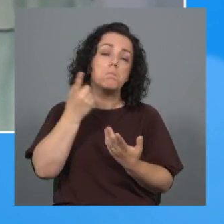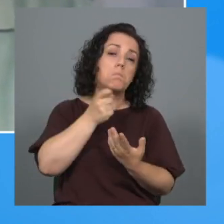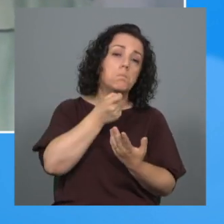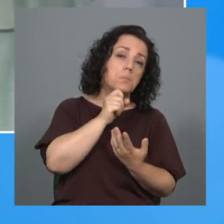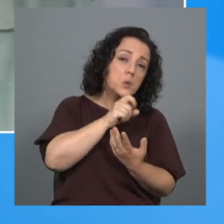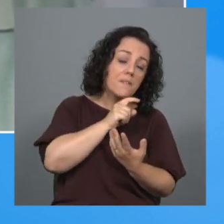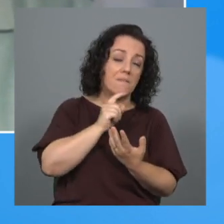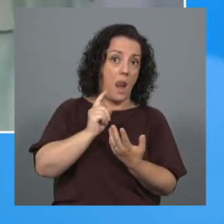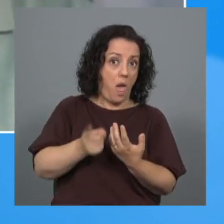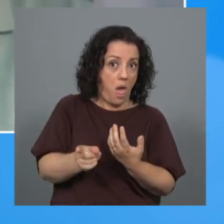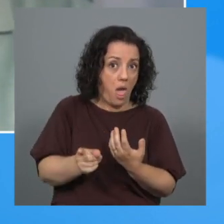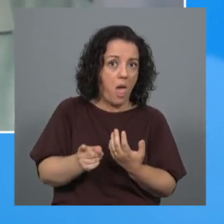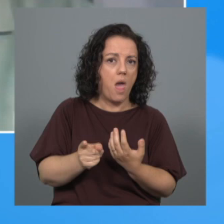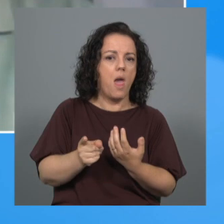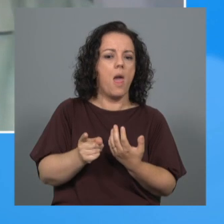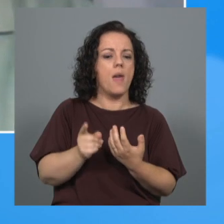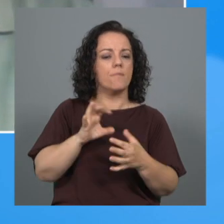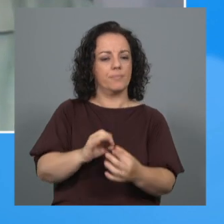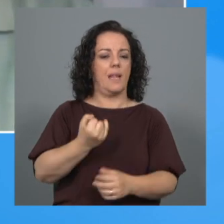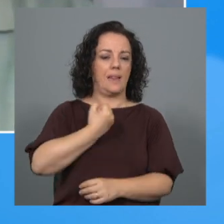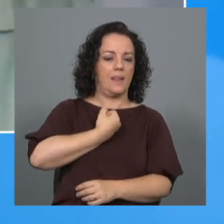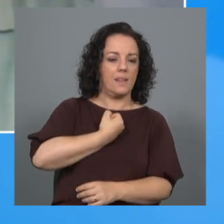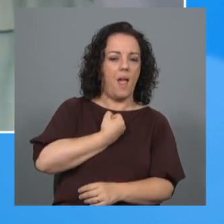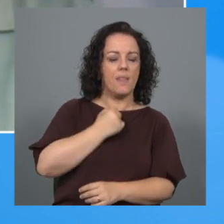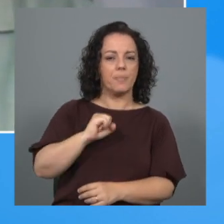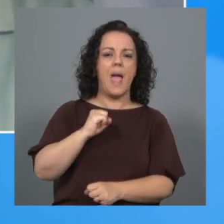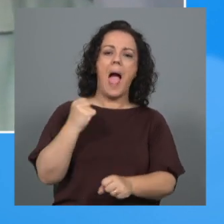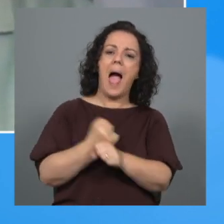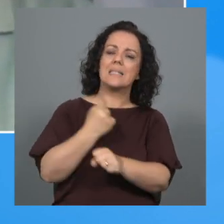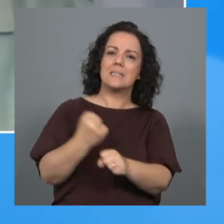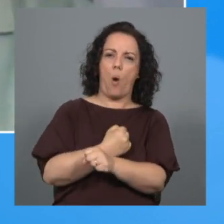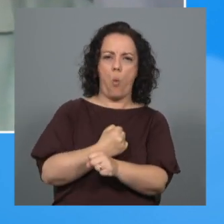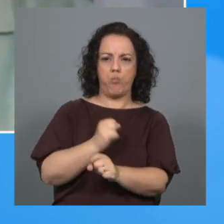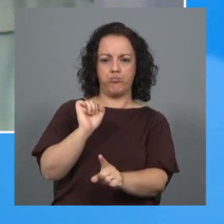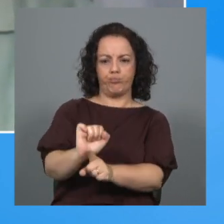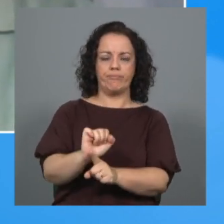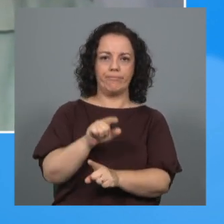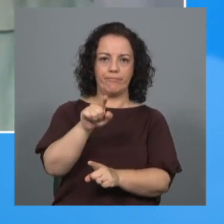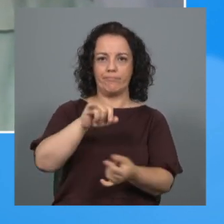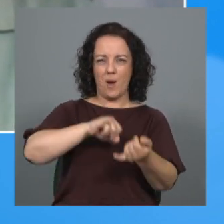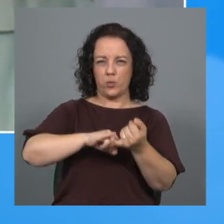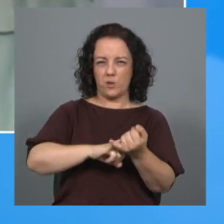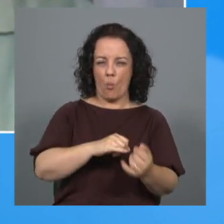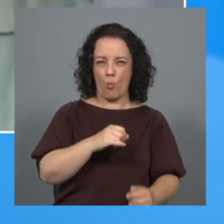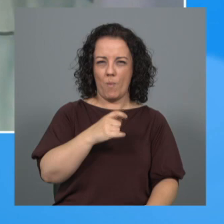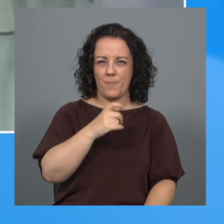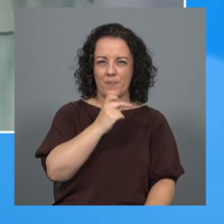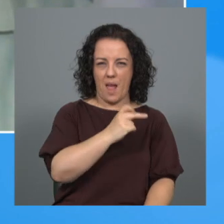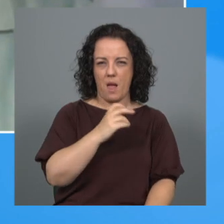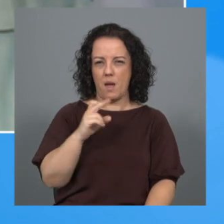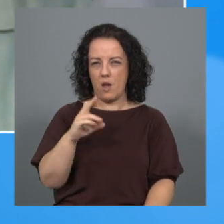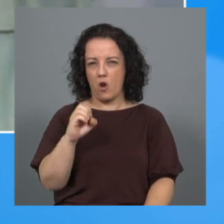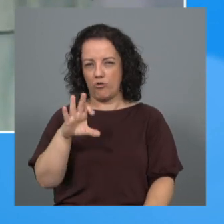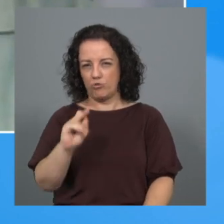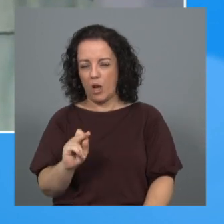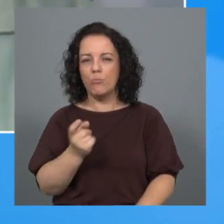passa a identidade e a ação da rocha desta organização, é que as comunidades cristãs depois